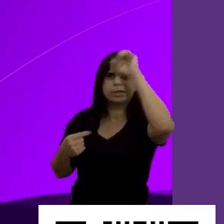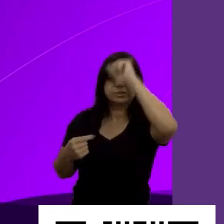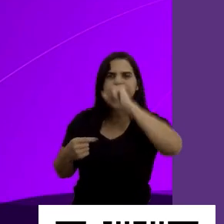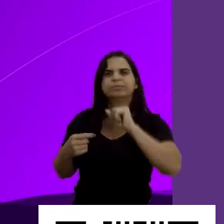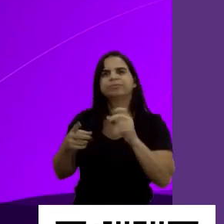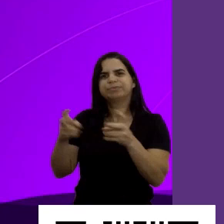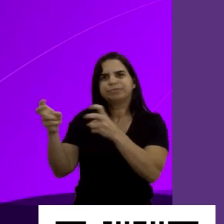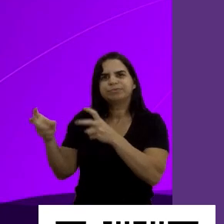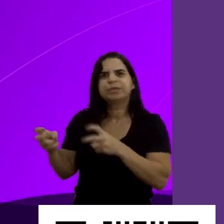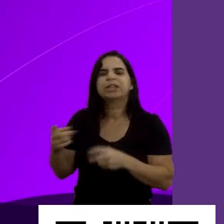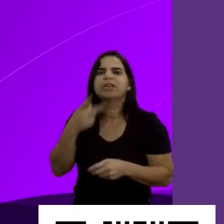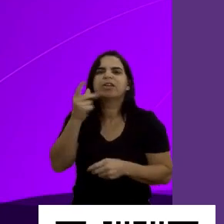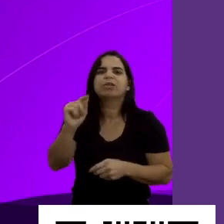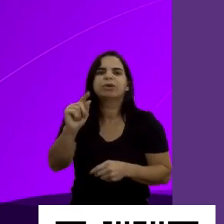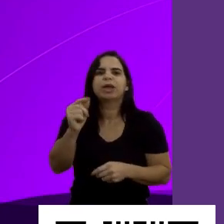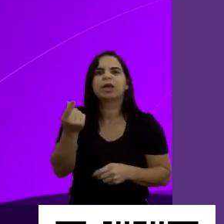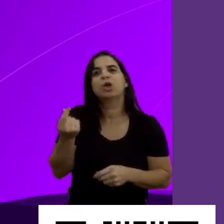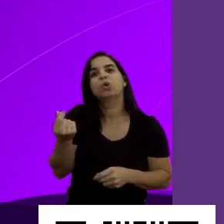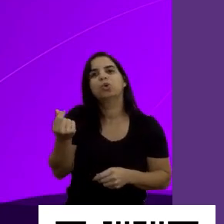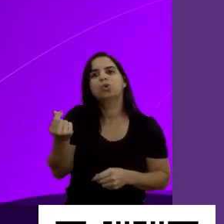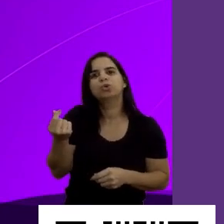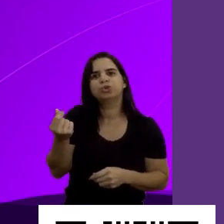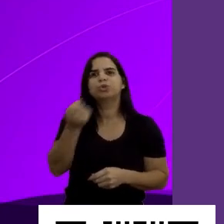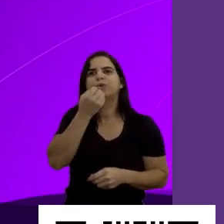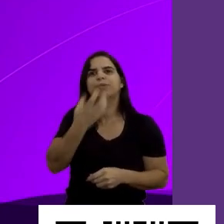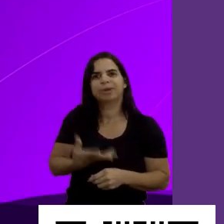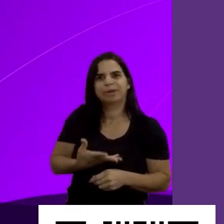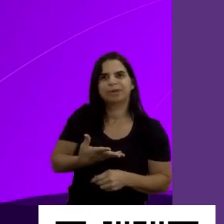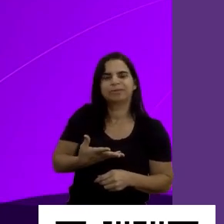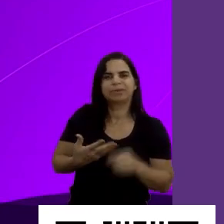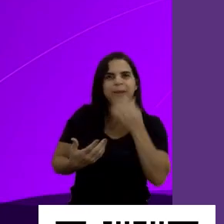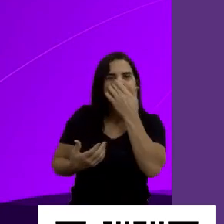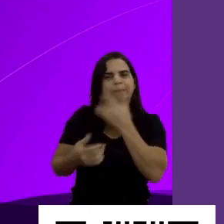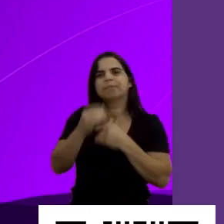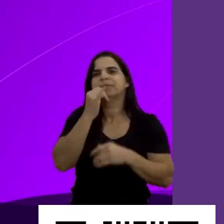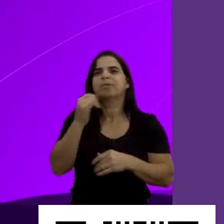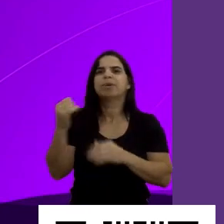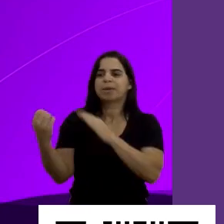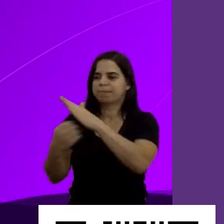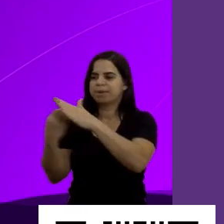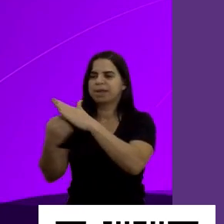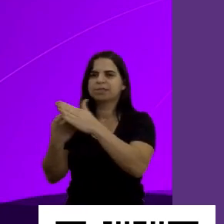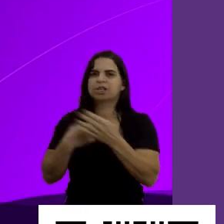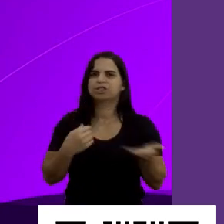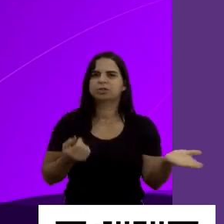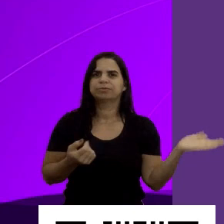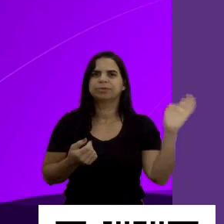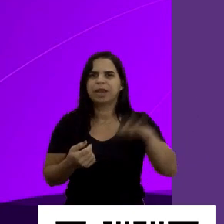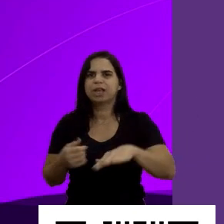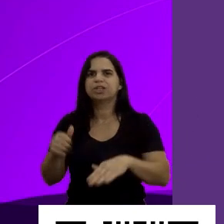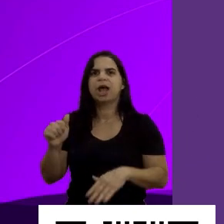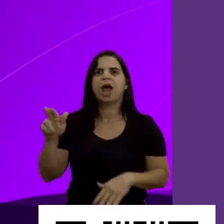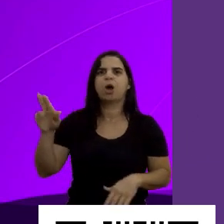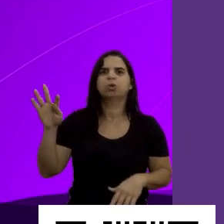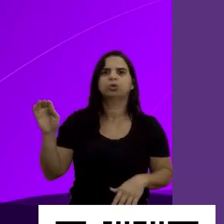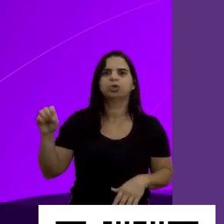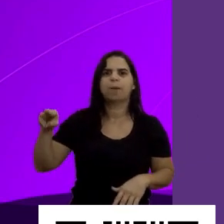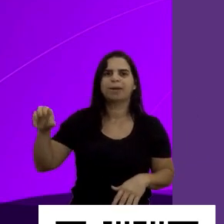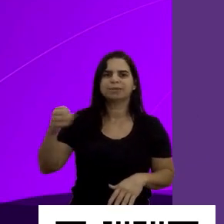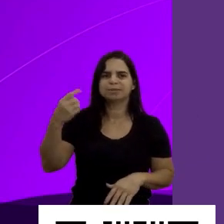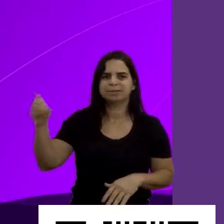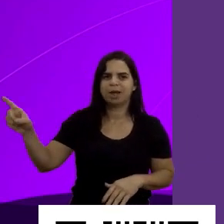tá falando de custo-benefício né isso por uma empresa quando a gente consegue trazer a uma automação uma